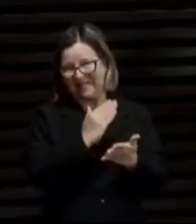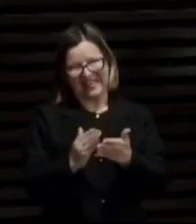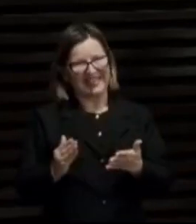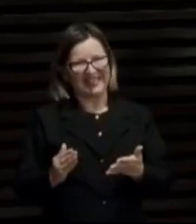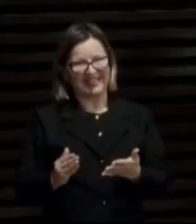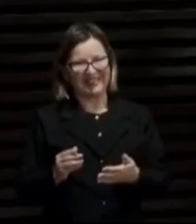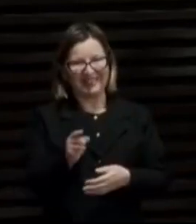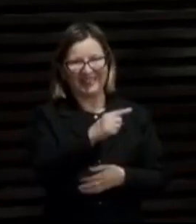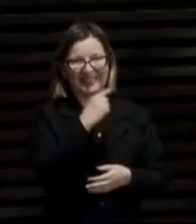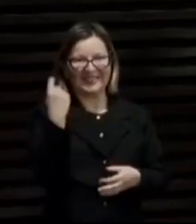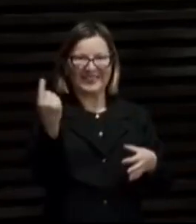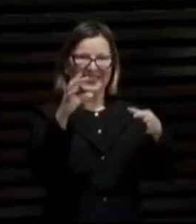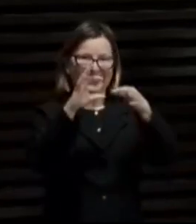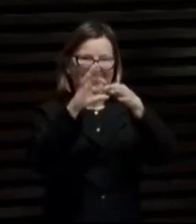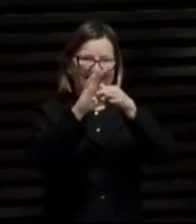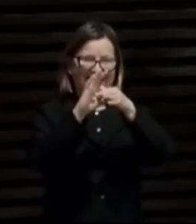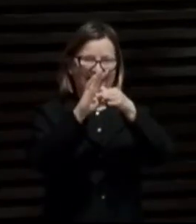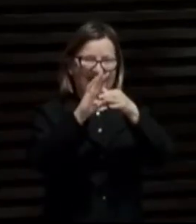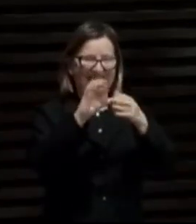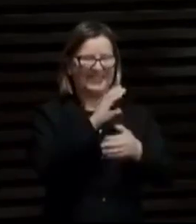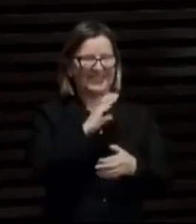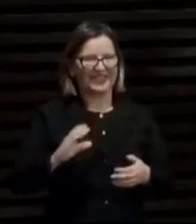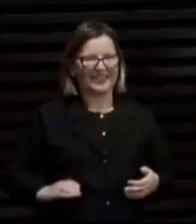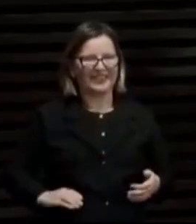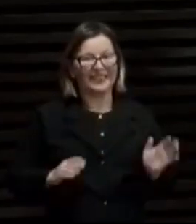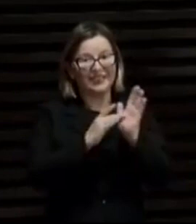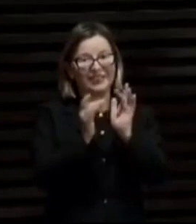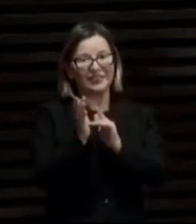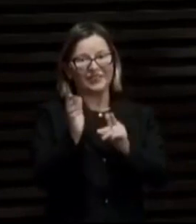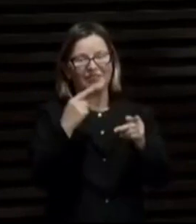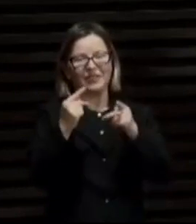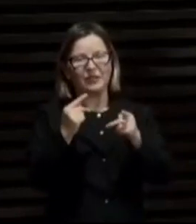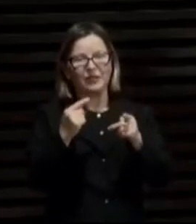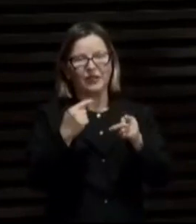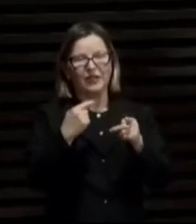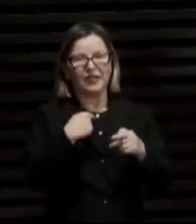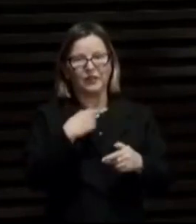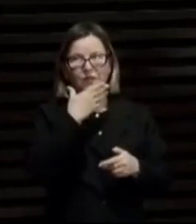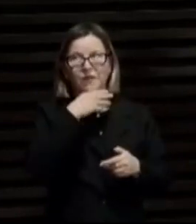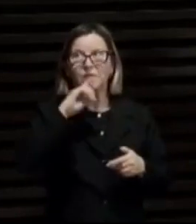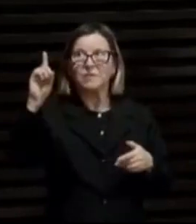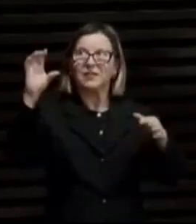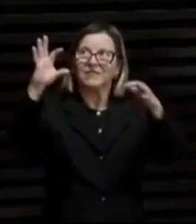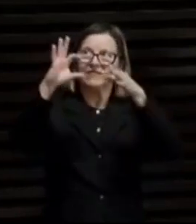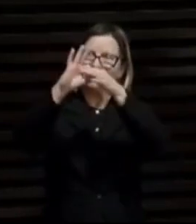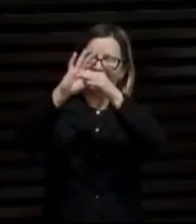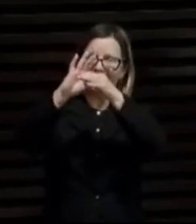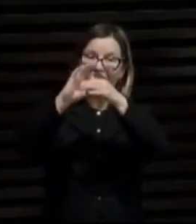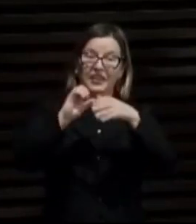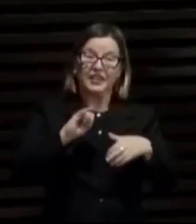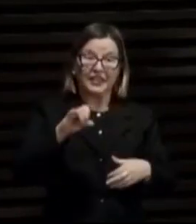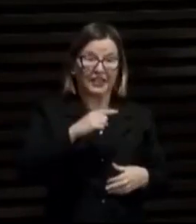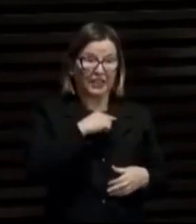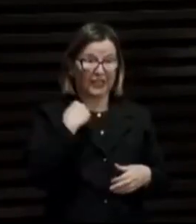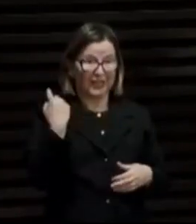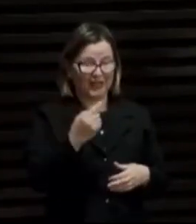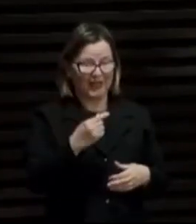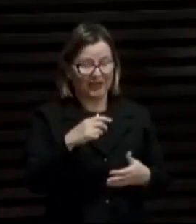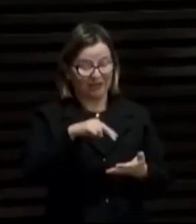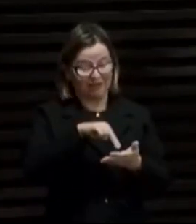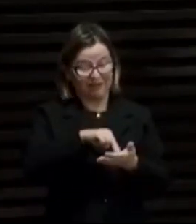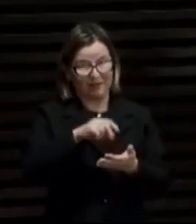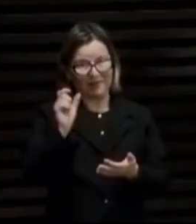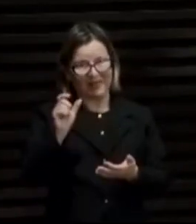Cristo. Jesus disse, eu e o Pai somos um. E se nós permanecemos na palavra dele, vai permanecer em nós. Nós somos um